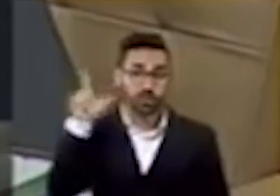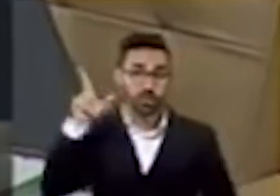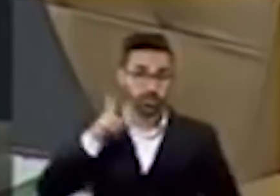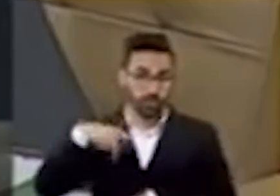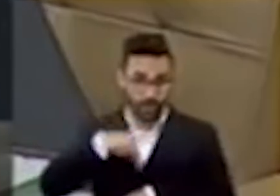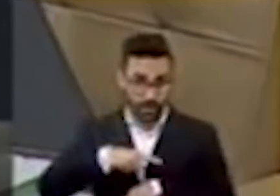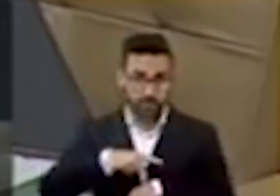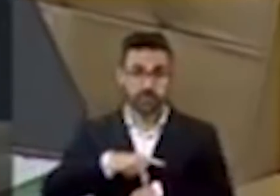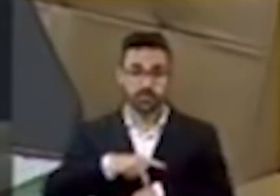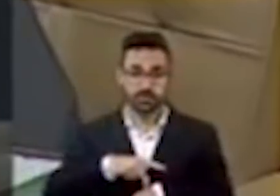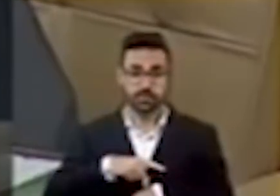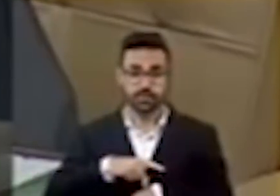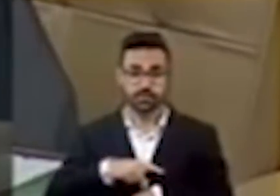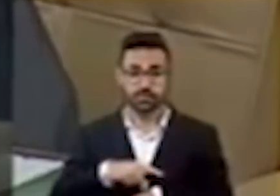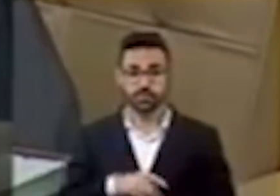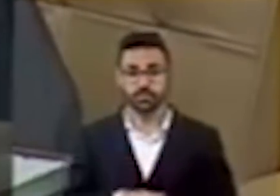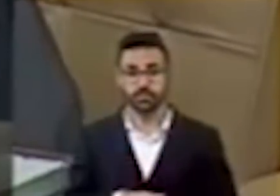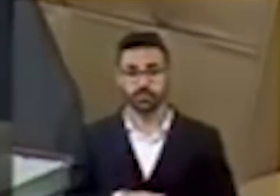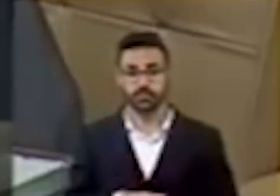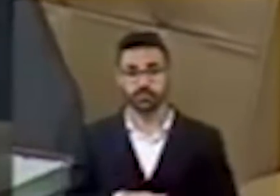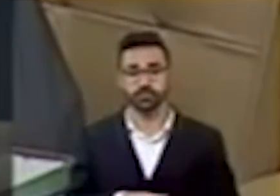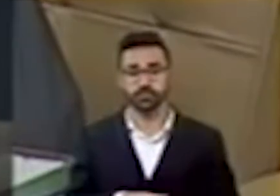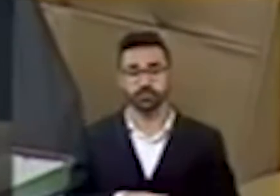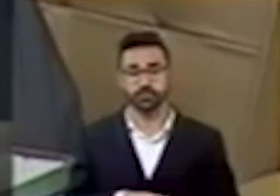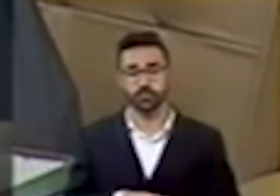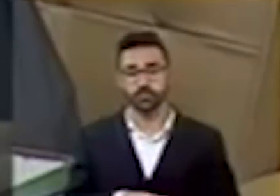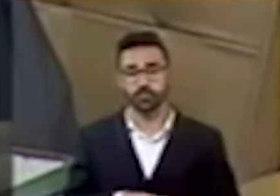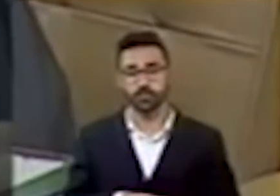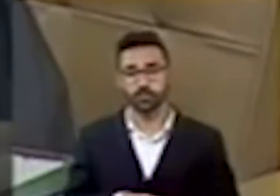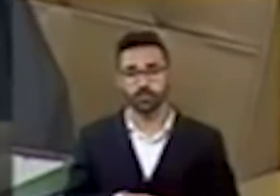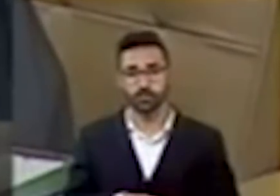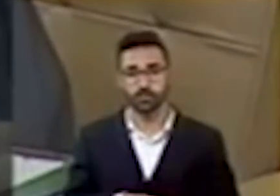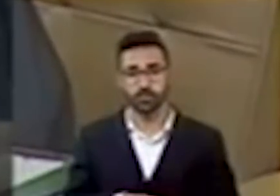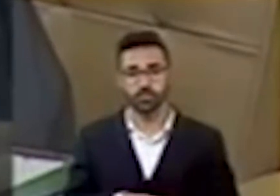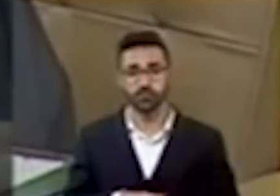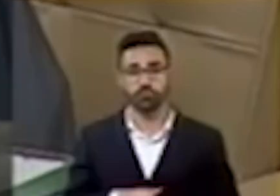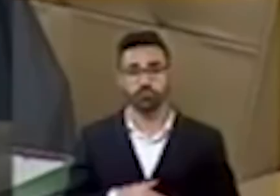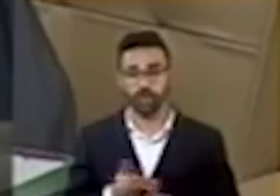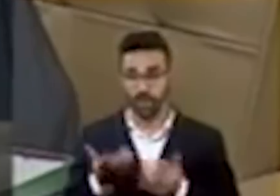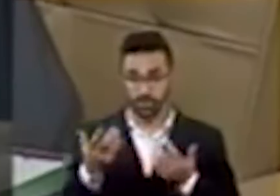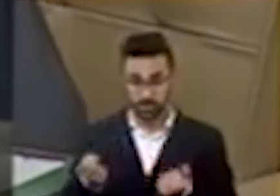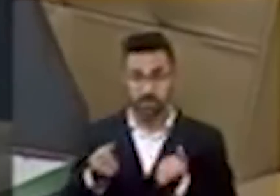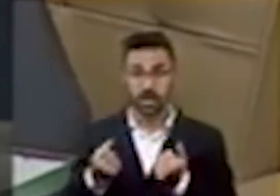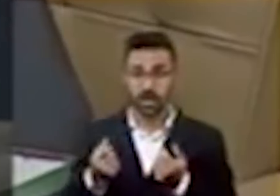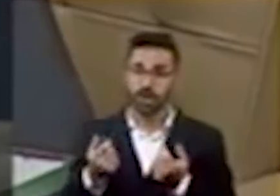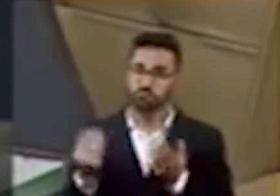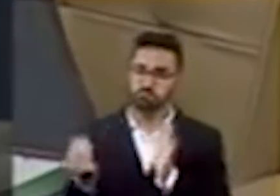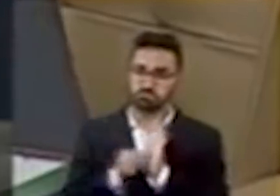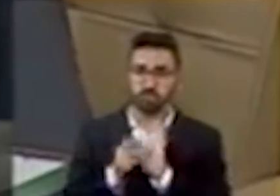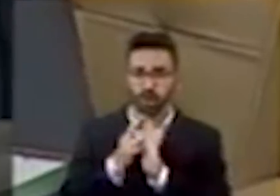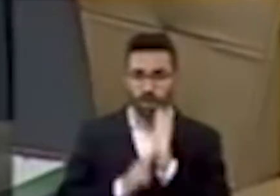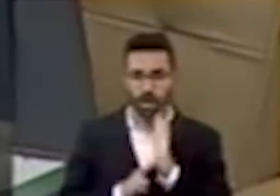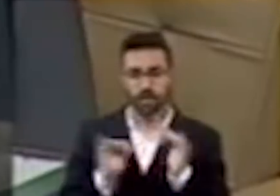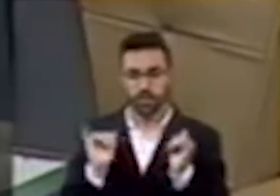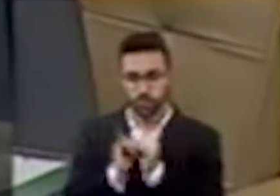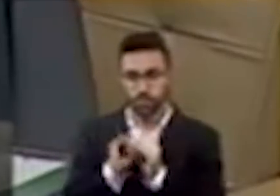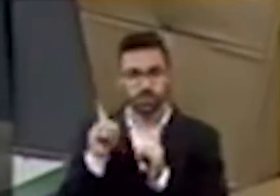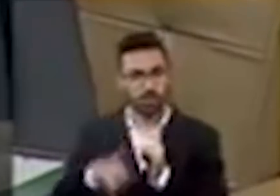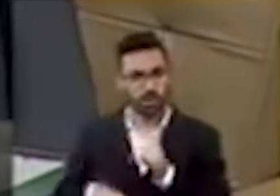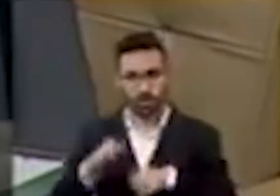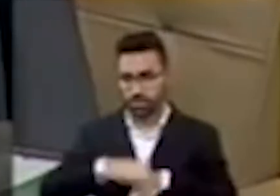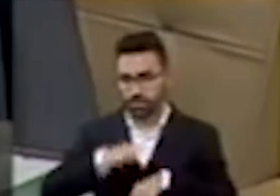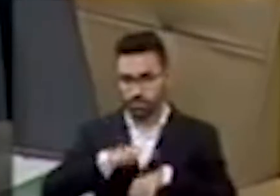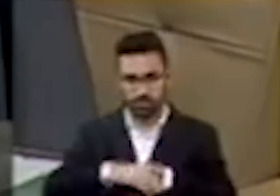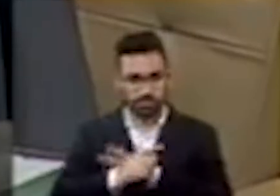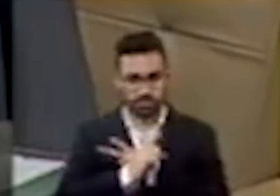confirma, reforço, a adoção da figura do indulto como uma das prerrogativas do Poder Executivo dentro